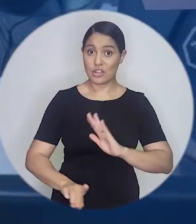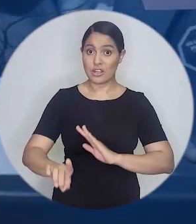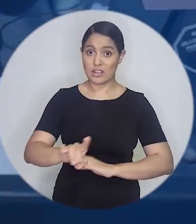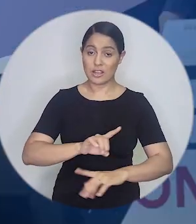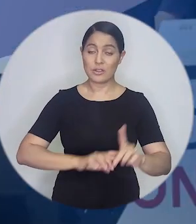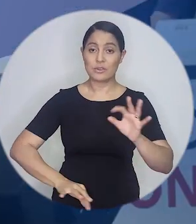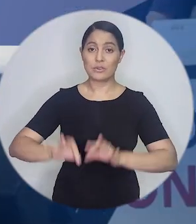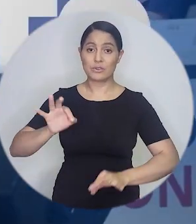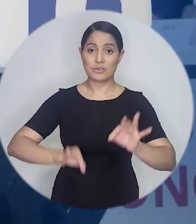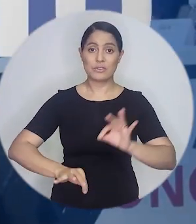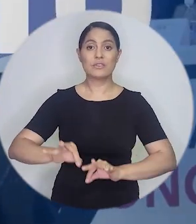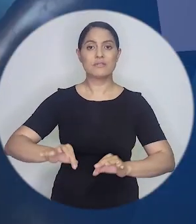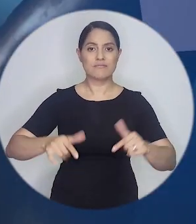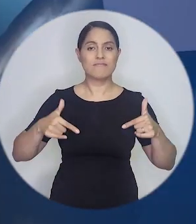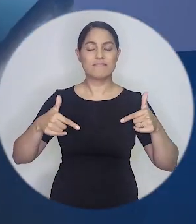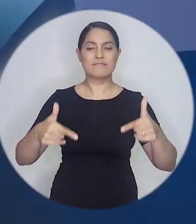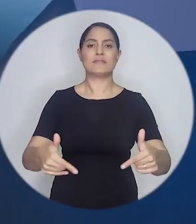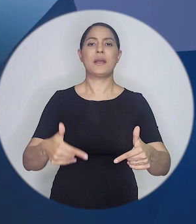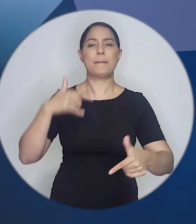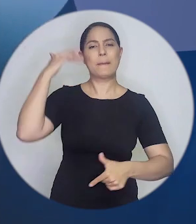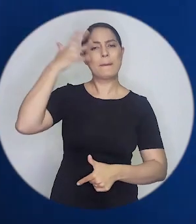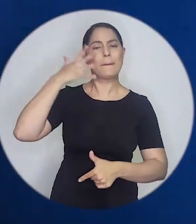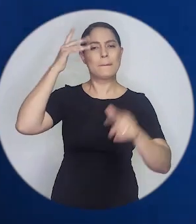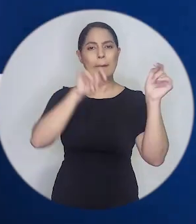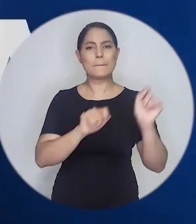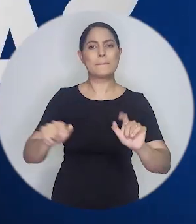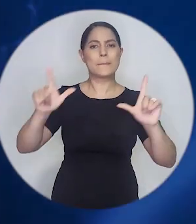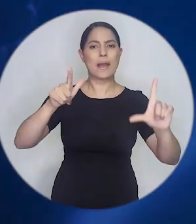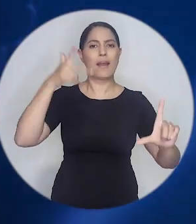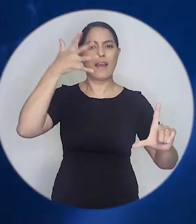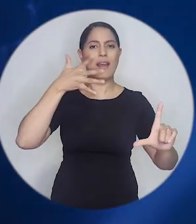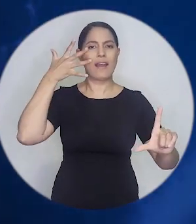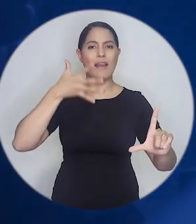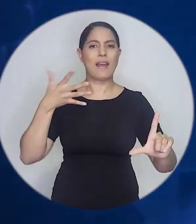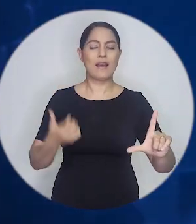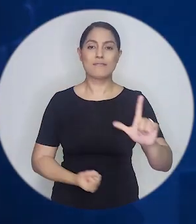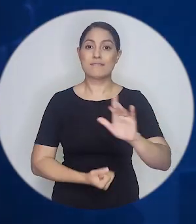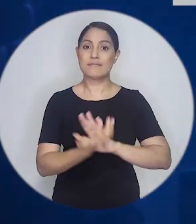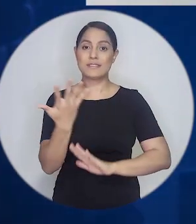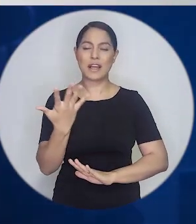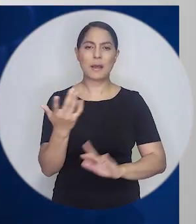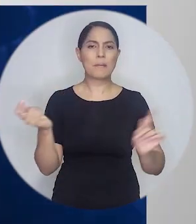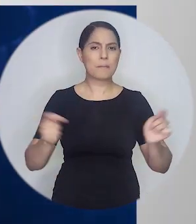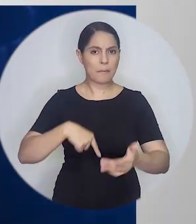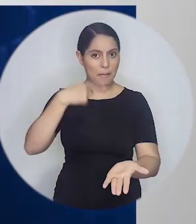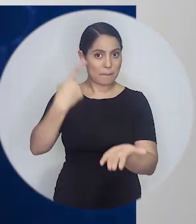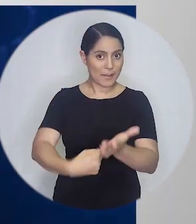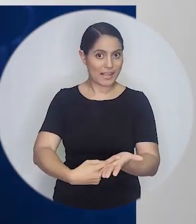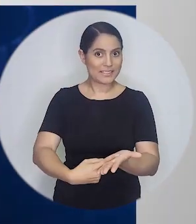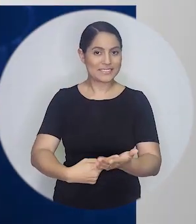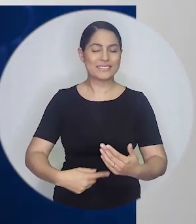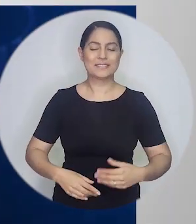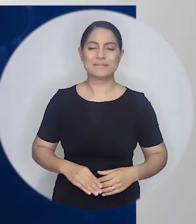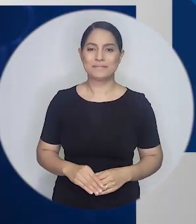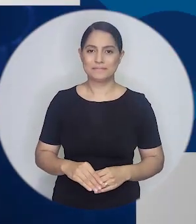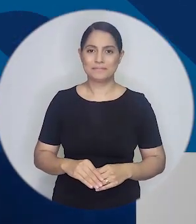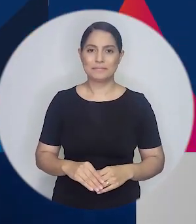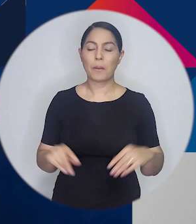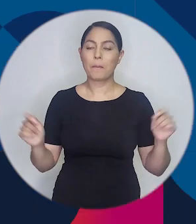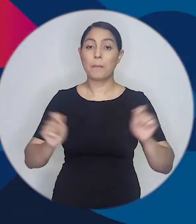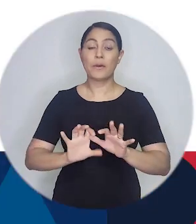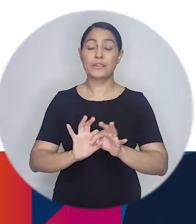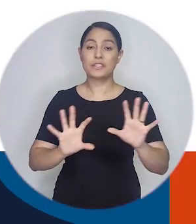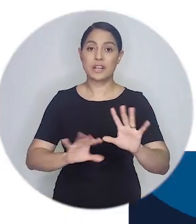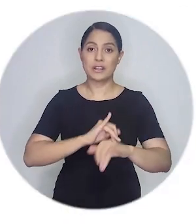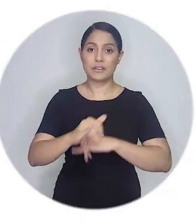da advocacia, do direito e da justiça, com palestras, painéis e muito mais. Reserve já essa